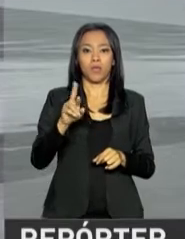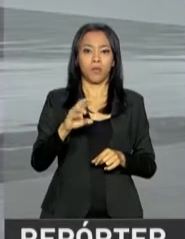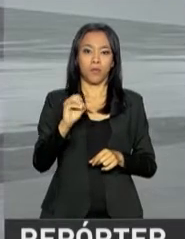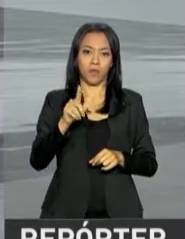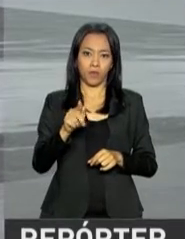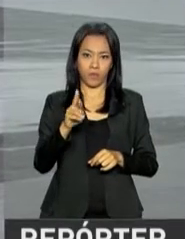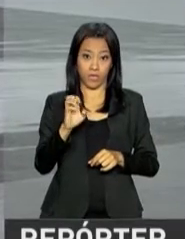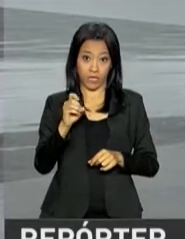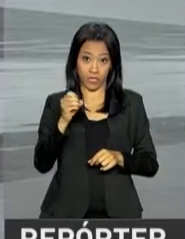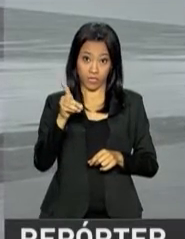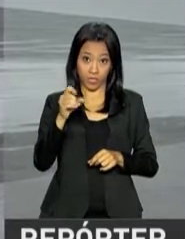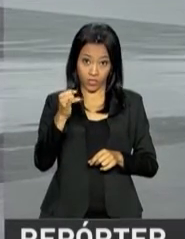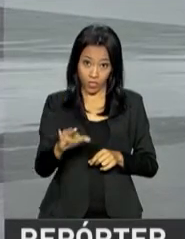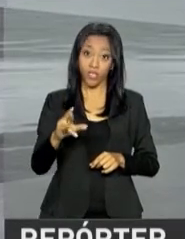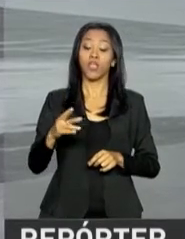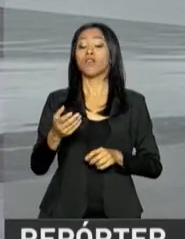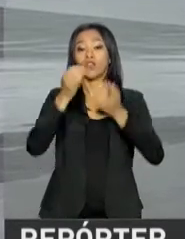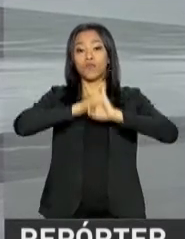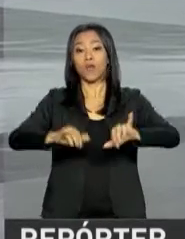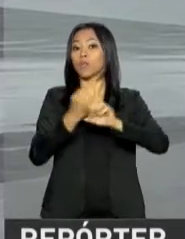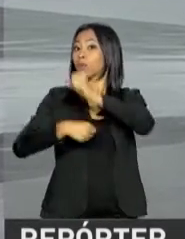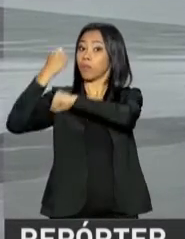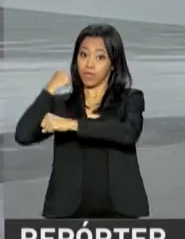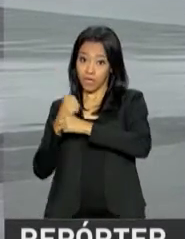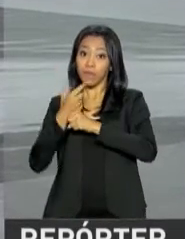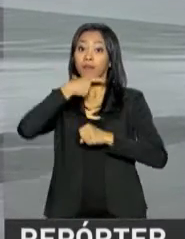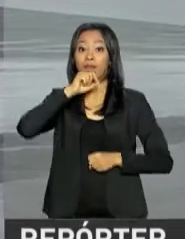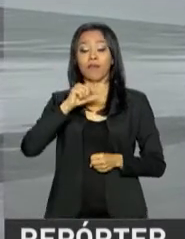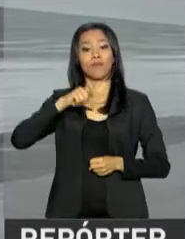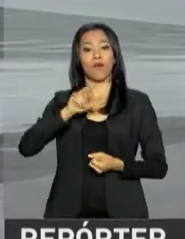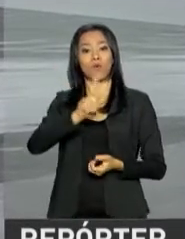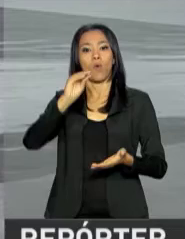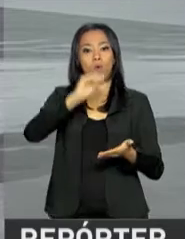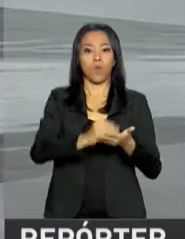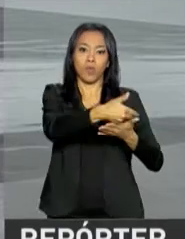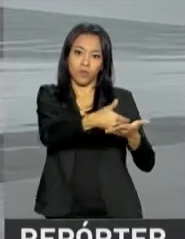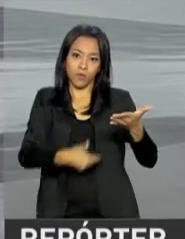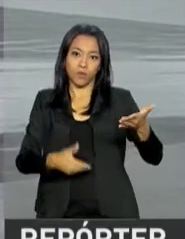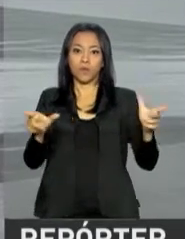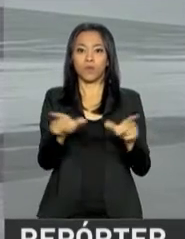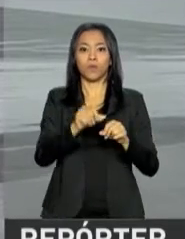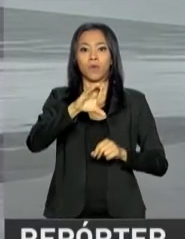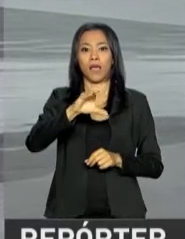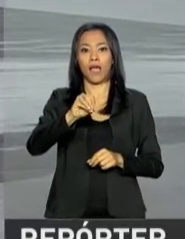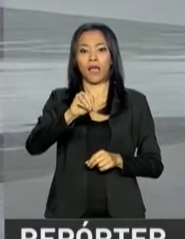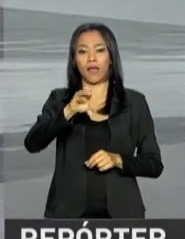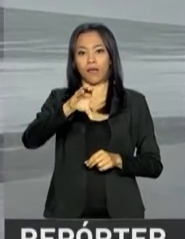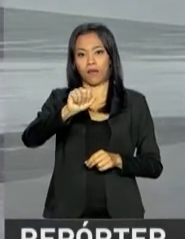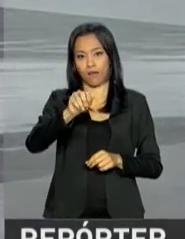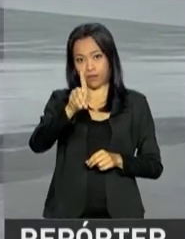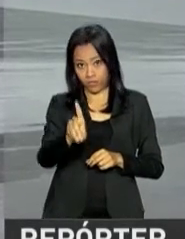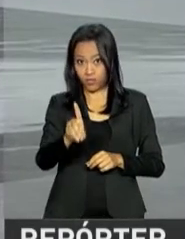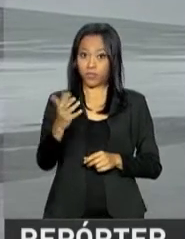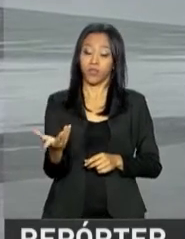beneficiários do bolsa família e também das pessoas que estão no cadastro único do governo federal entre os resultados são alcançados